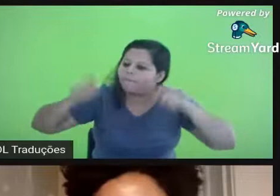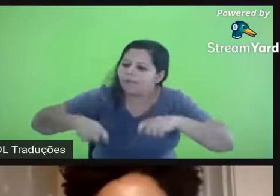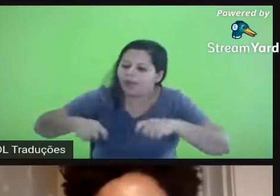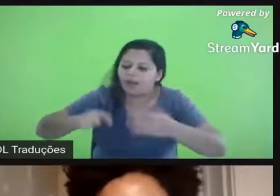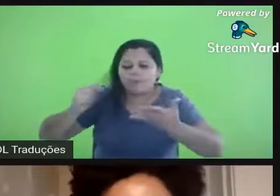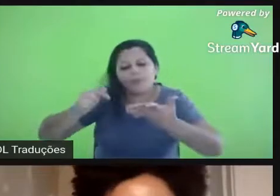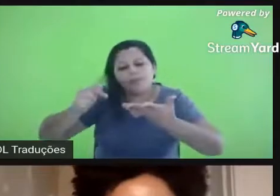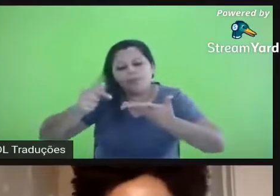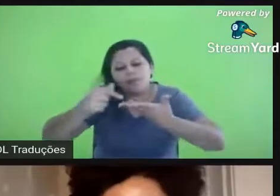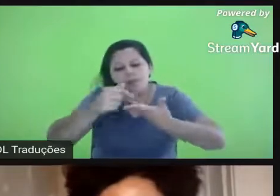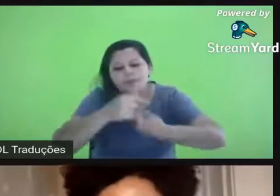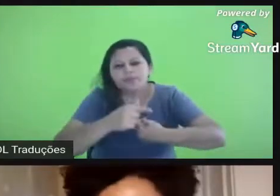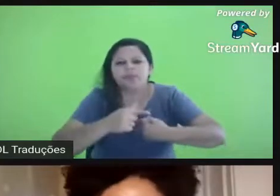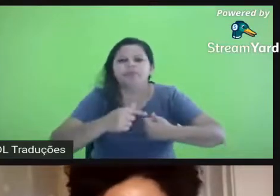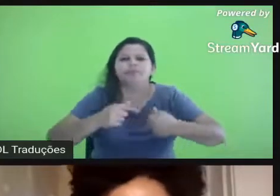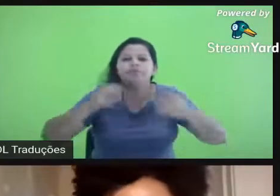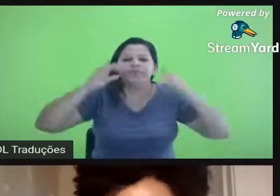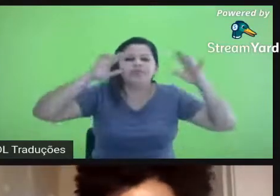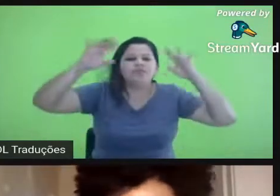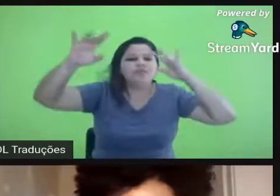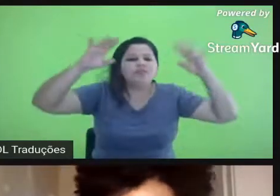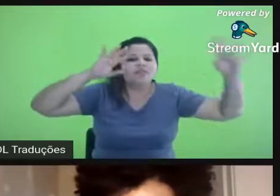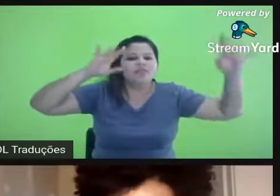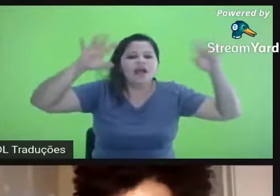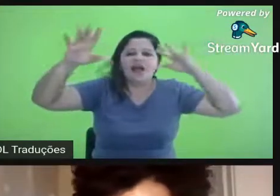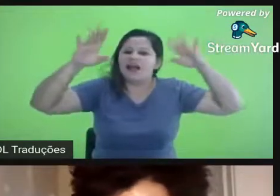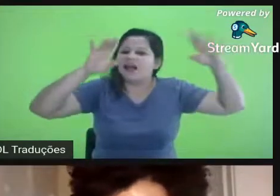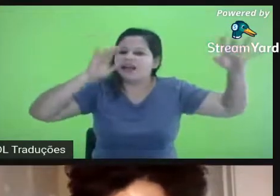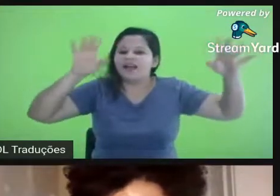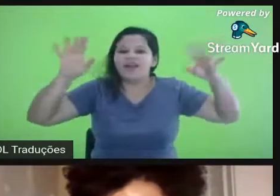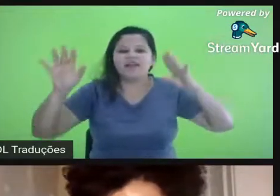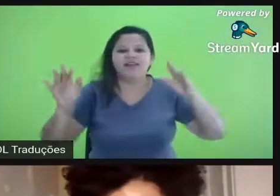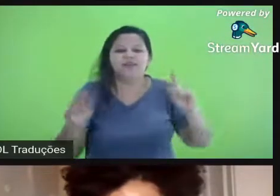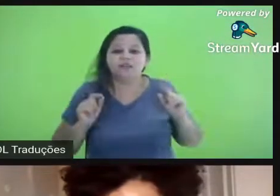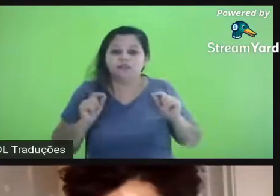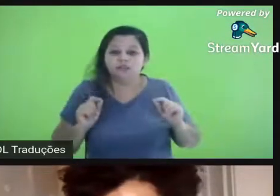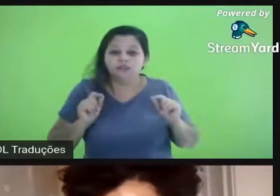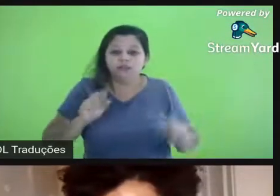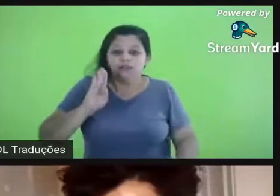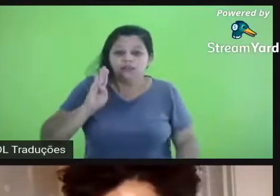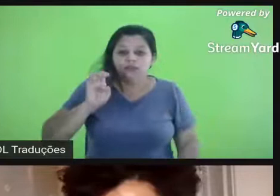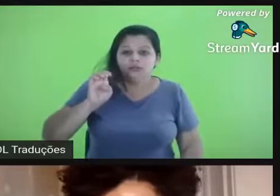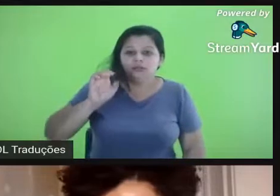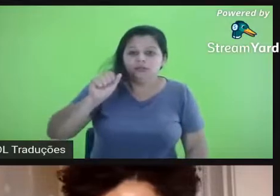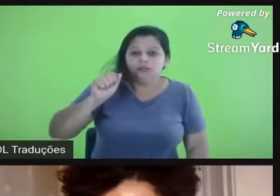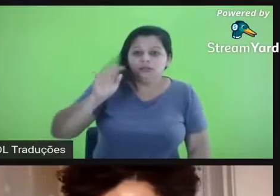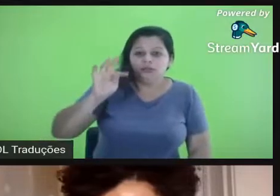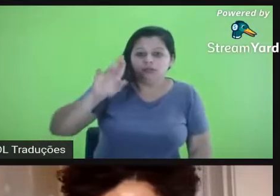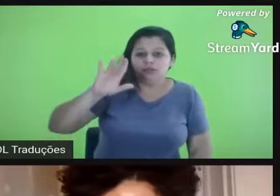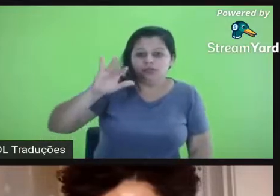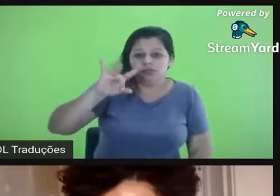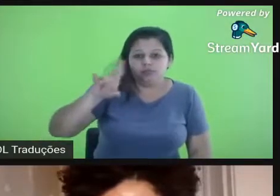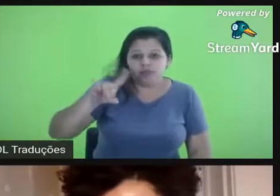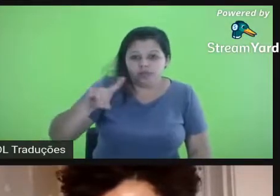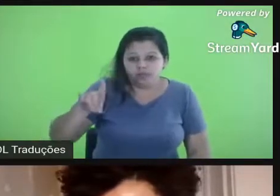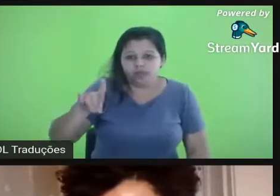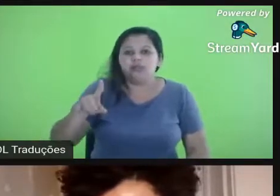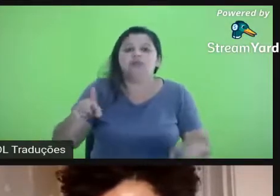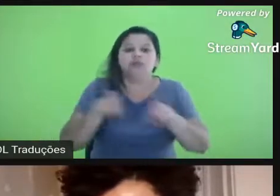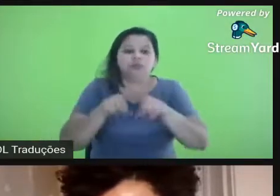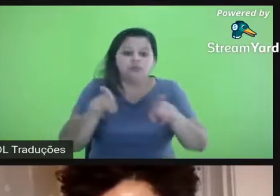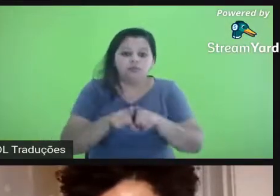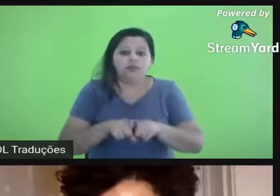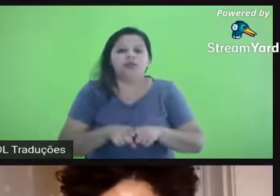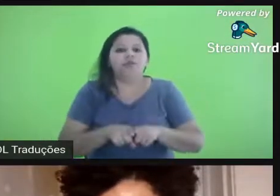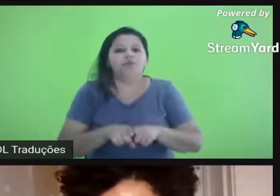esse aquilombamento, trazer a Beatriz Nascimento também, né? Para essa discussão. Então, para mim, tem sido